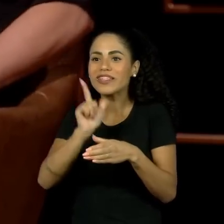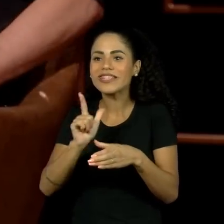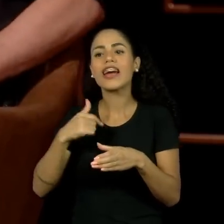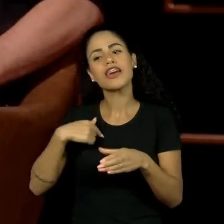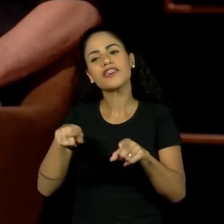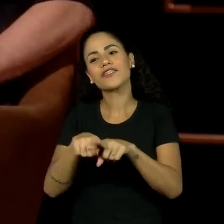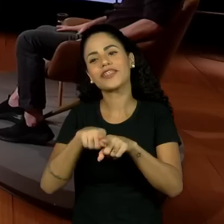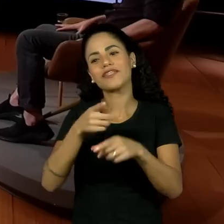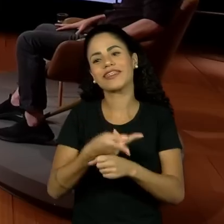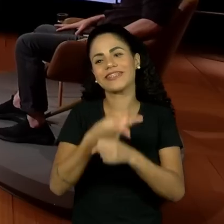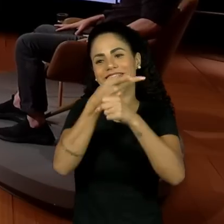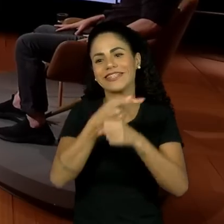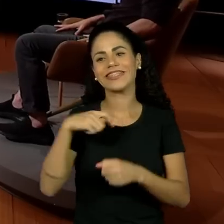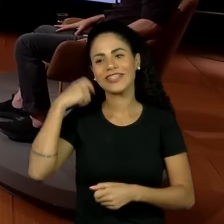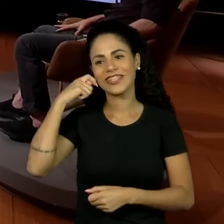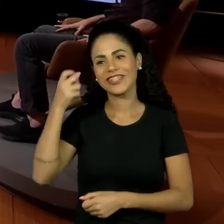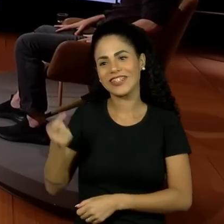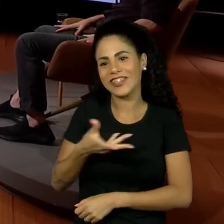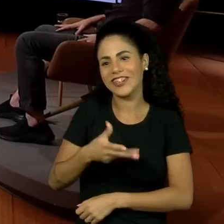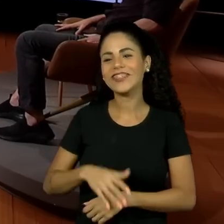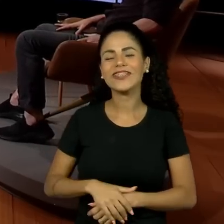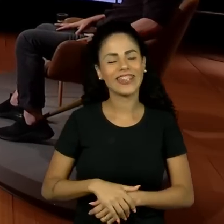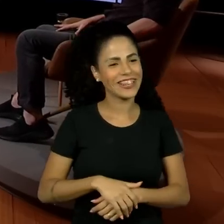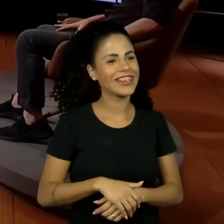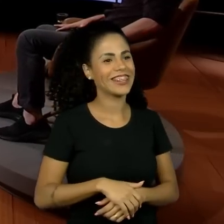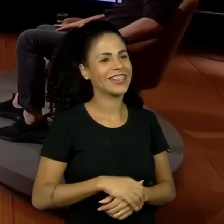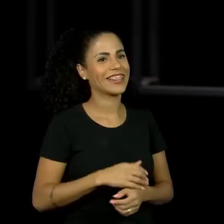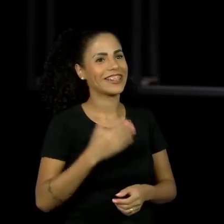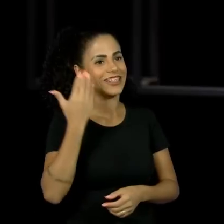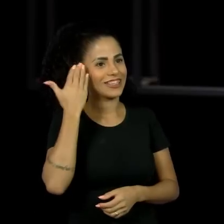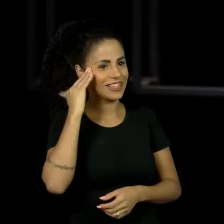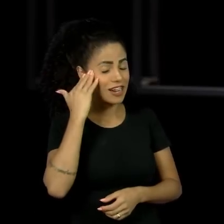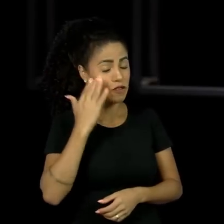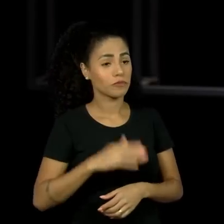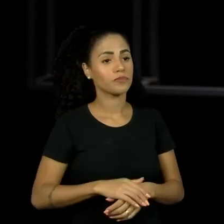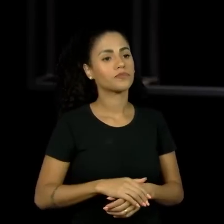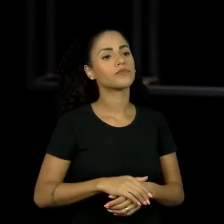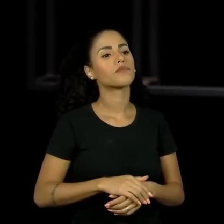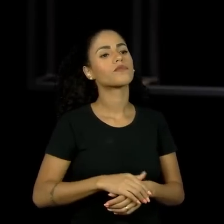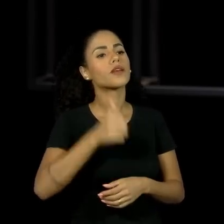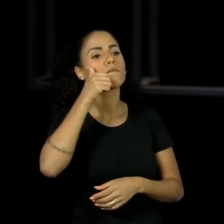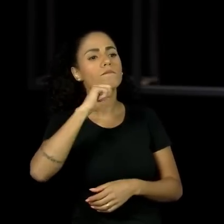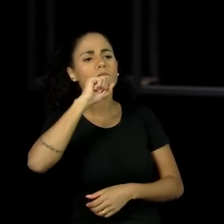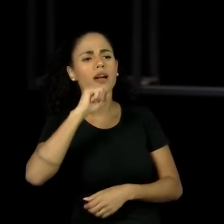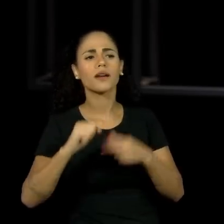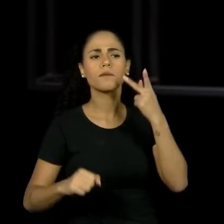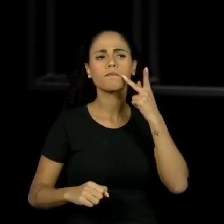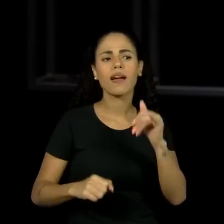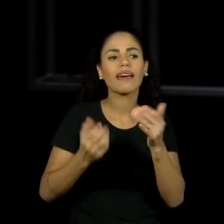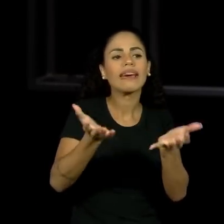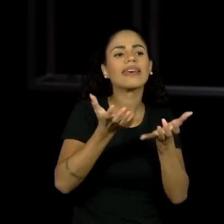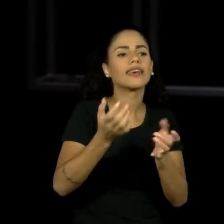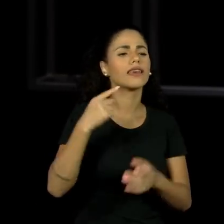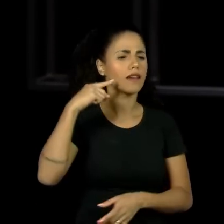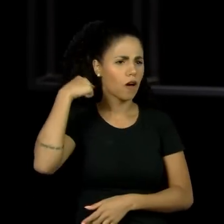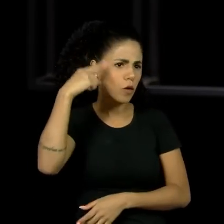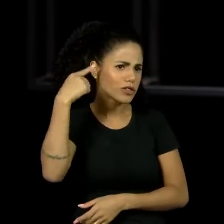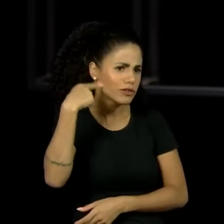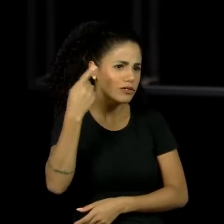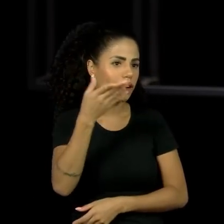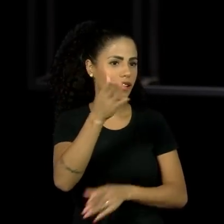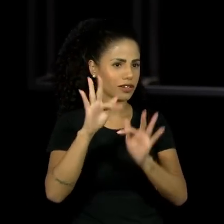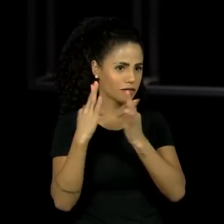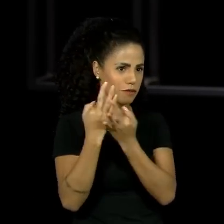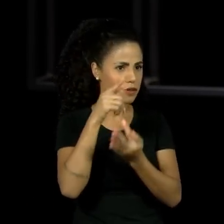ator revelação. Belo começo, hein? E seus pais tinham a esperança de ter um advogado na família, né? E você foi cursar a